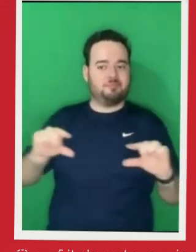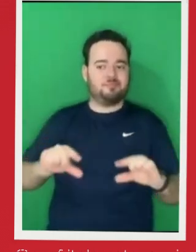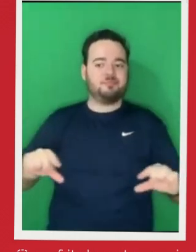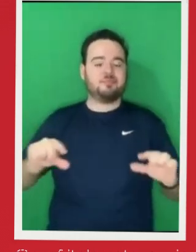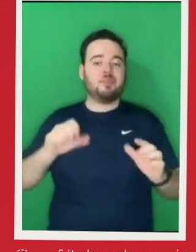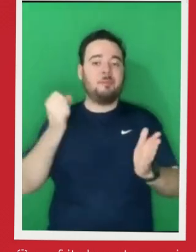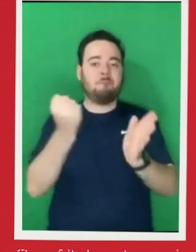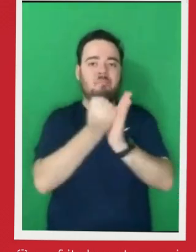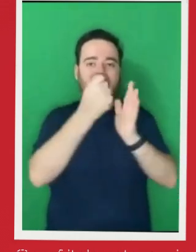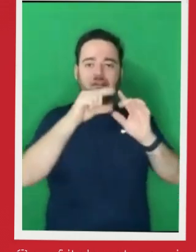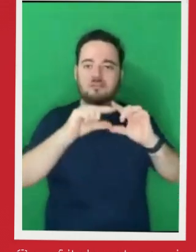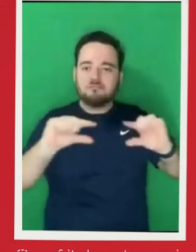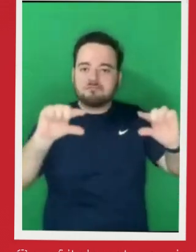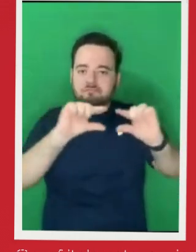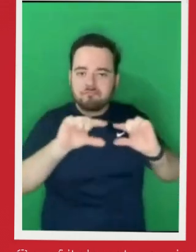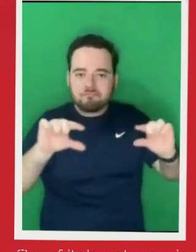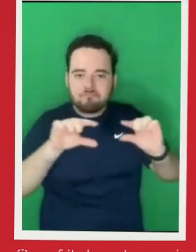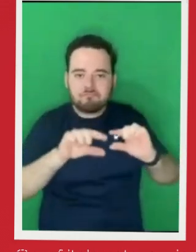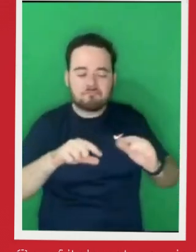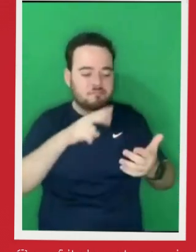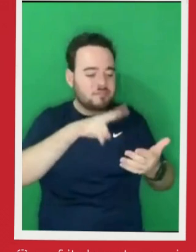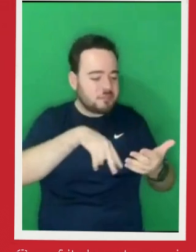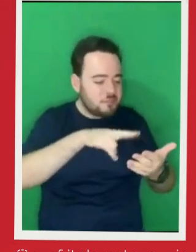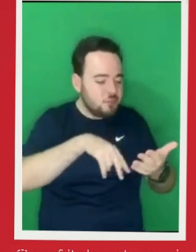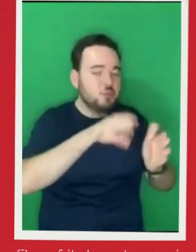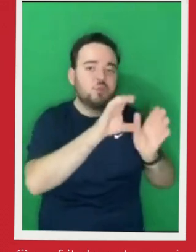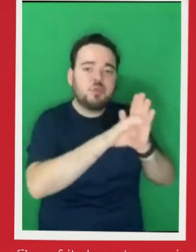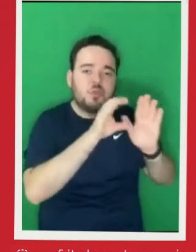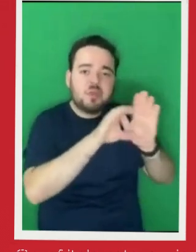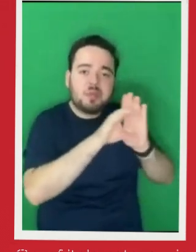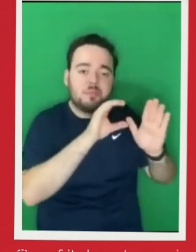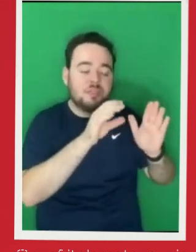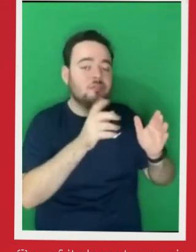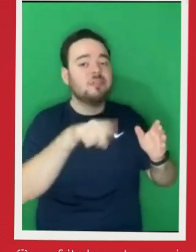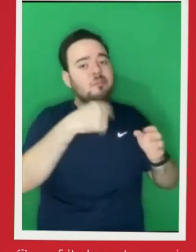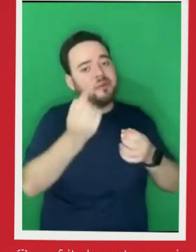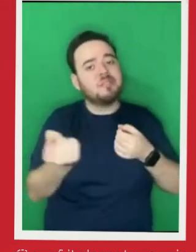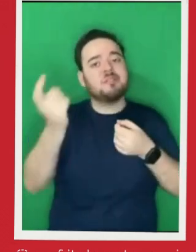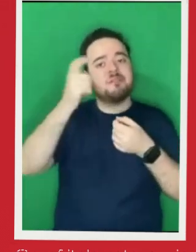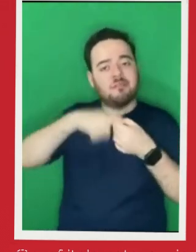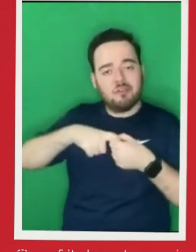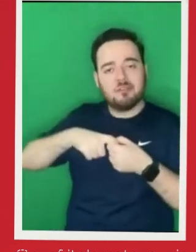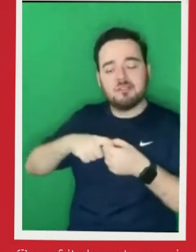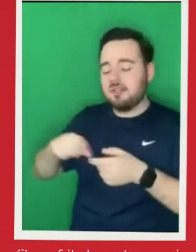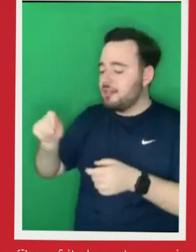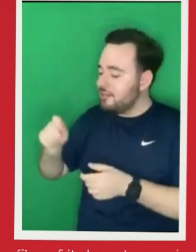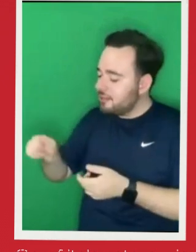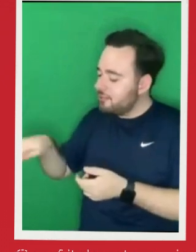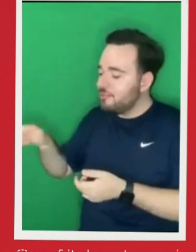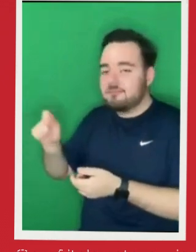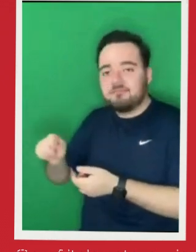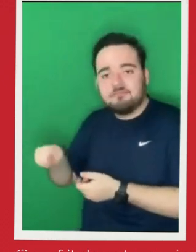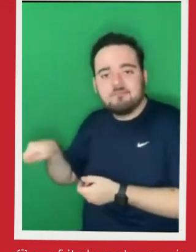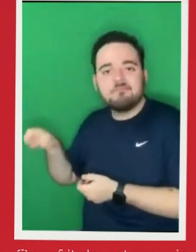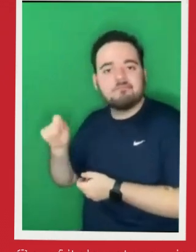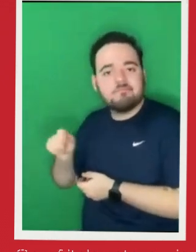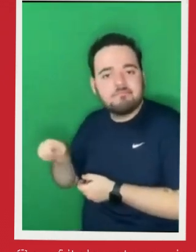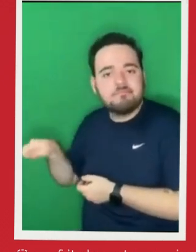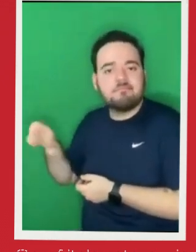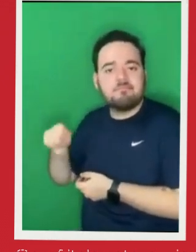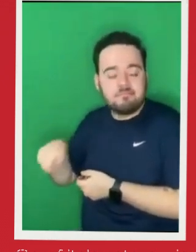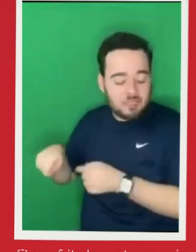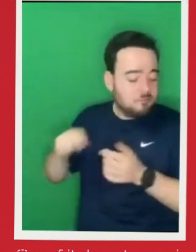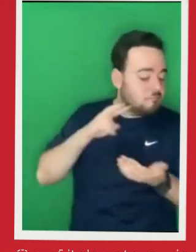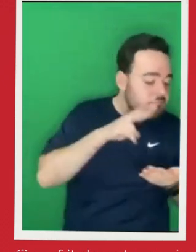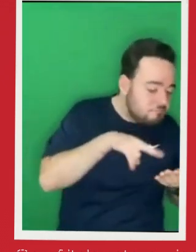Você marca o texto. Quando você termina a leitura, você termina o capítulo, você volta só nas suas marcações. Aí você toma a decisão do que